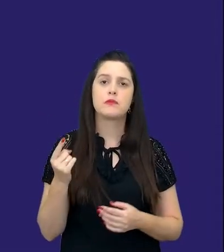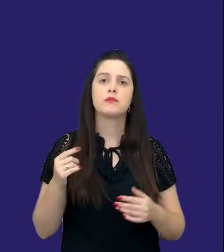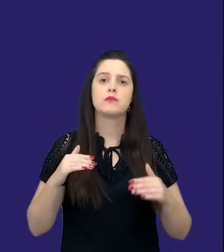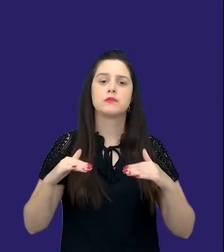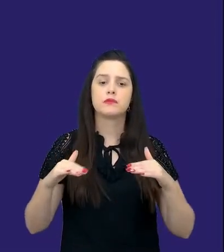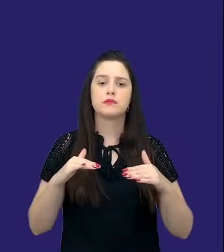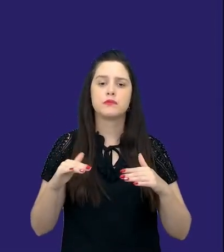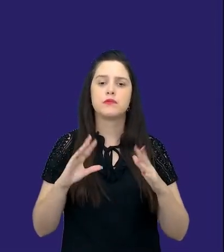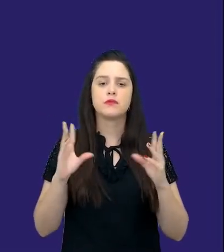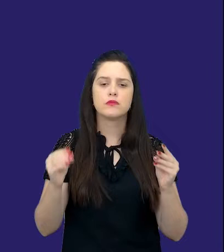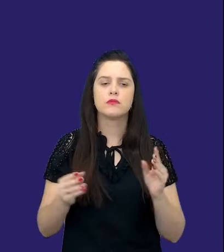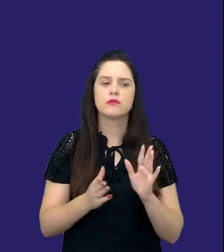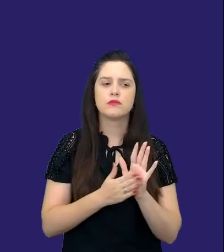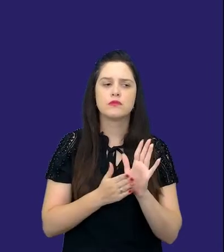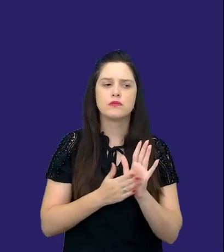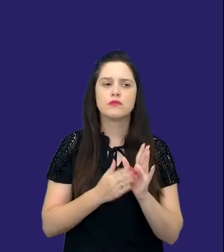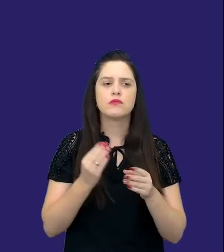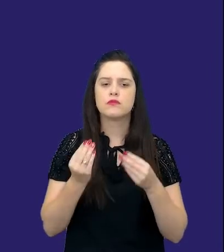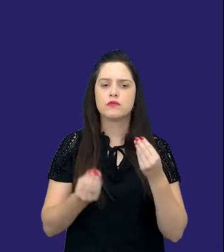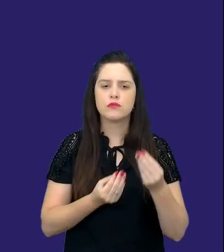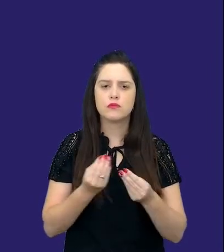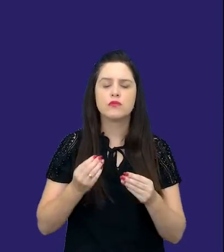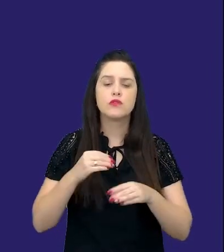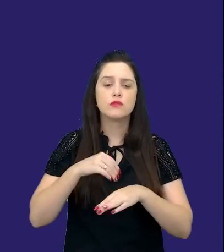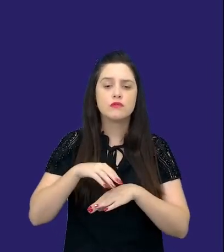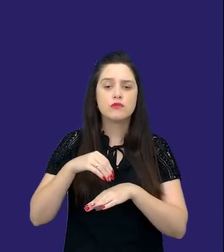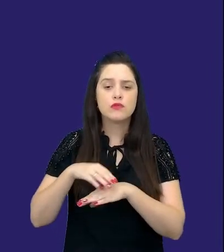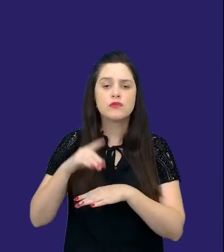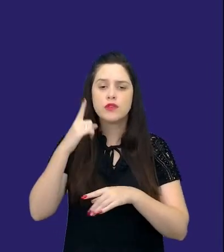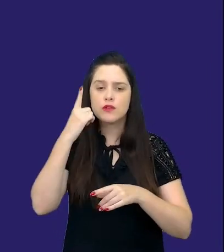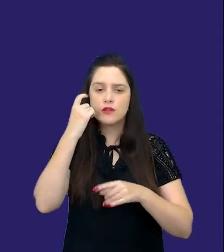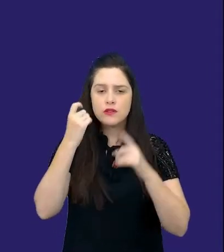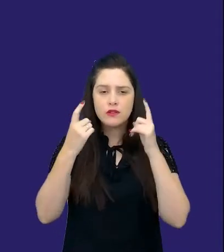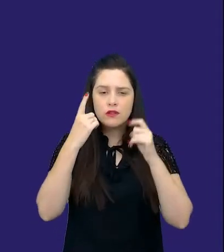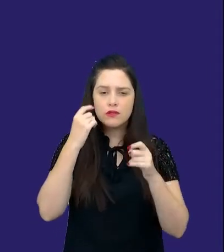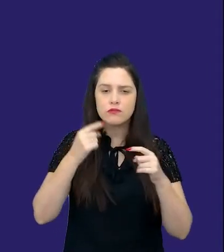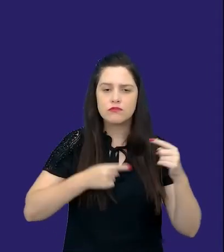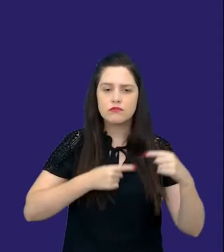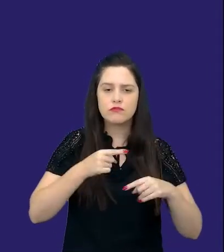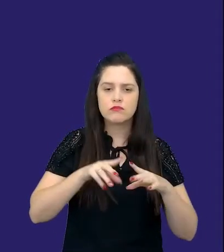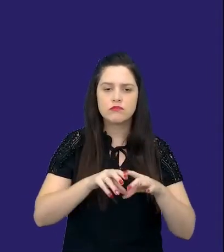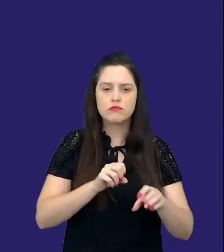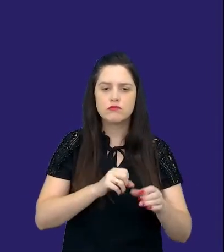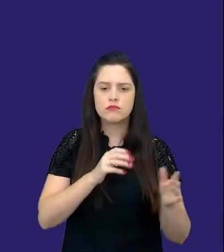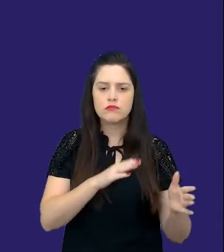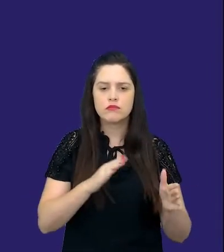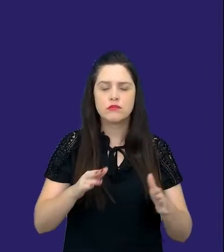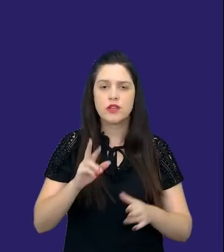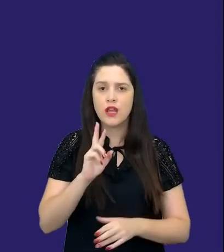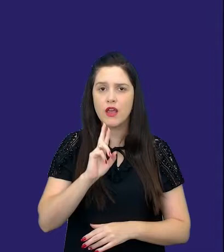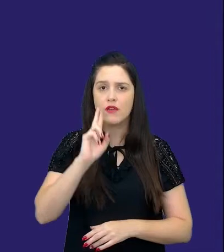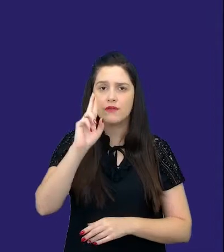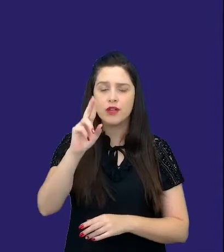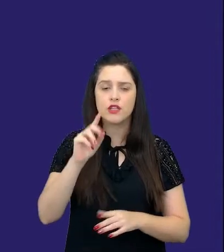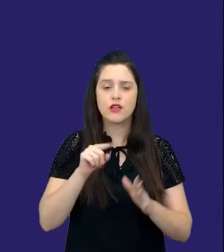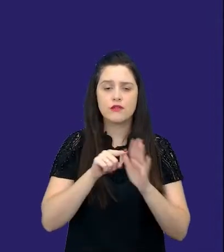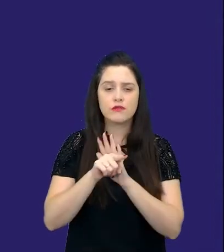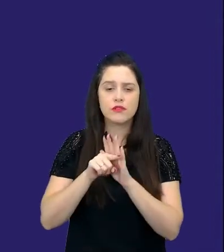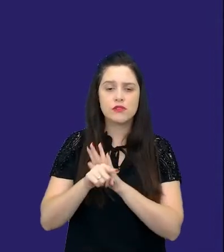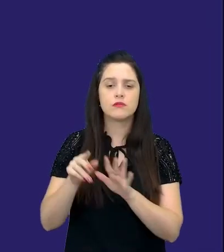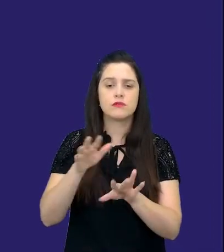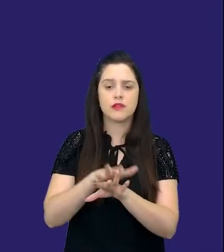trata para nós de revisitar os princípios, conceitos e ideias discutidas na formação de etapa referente à investigação